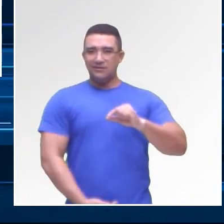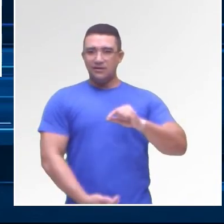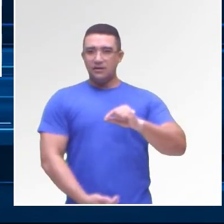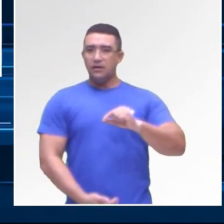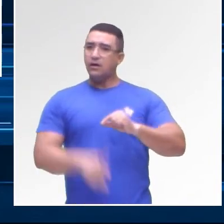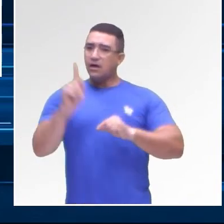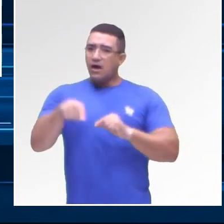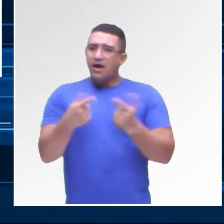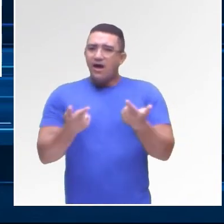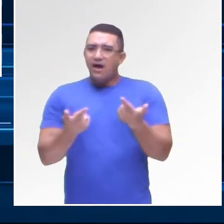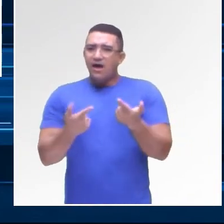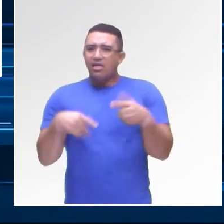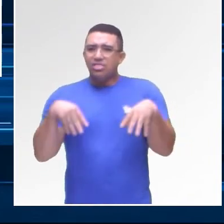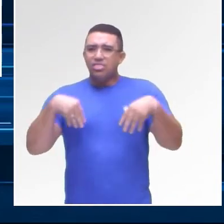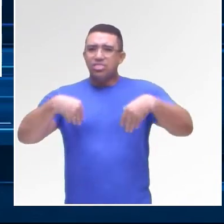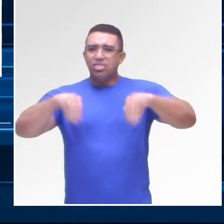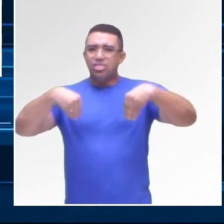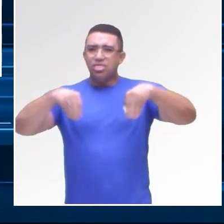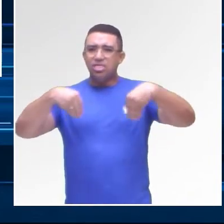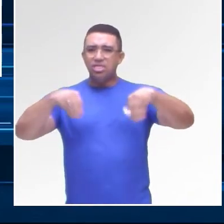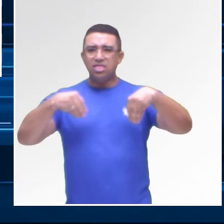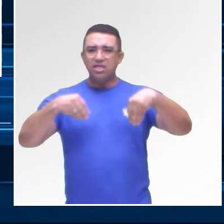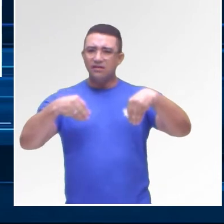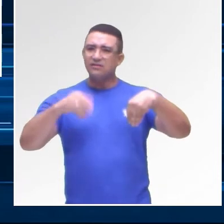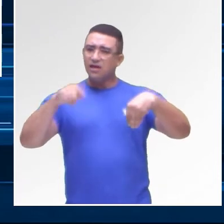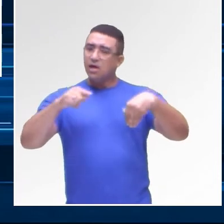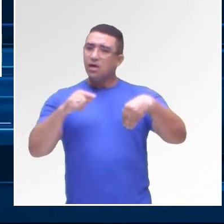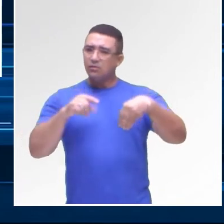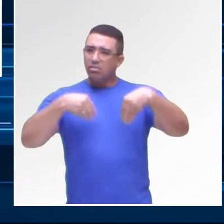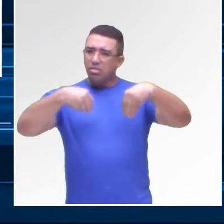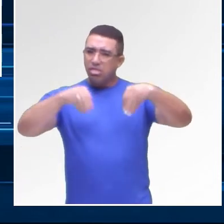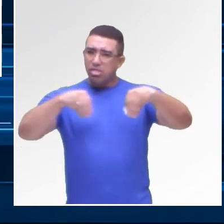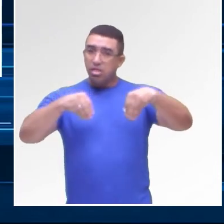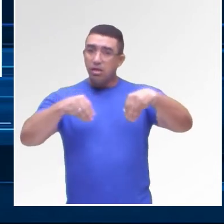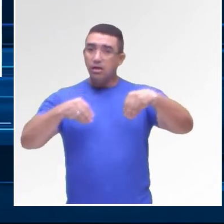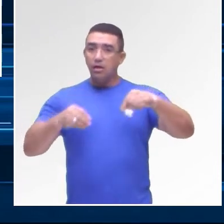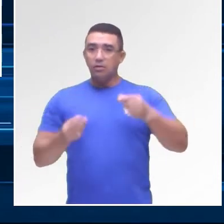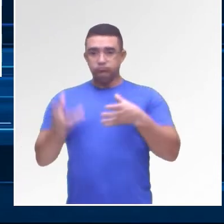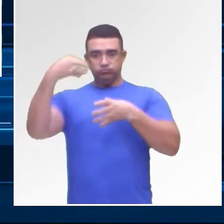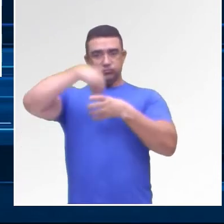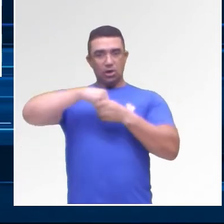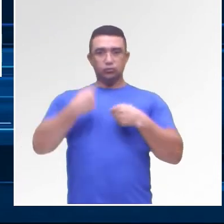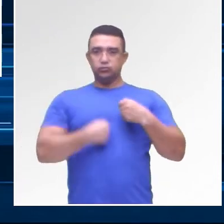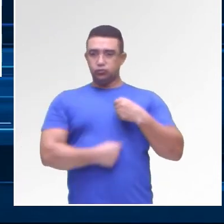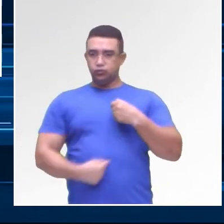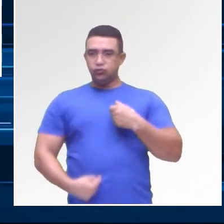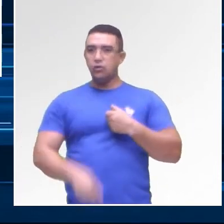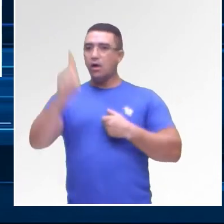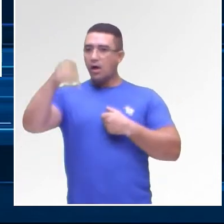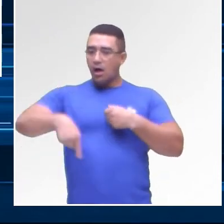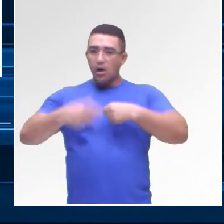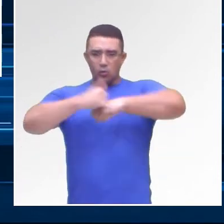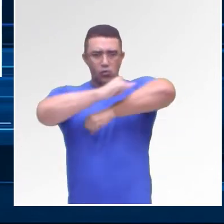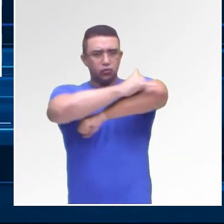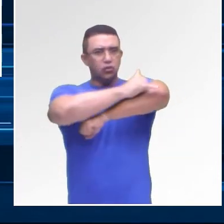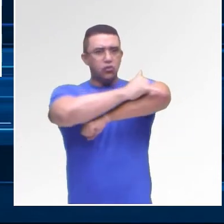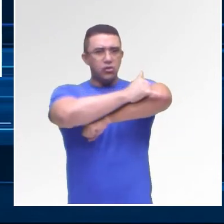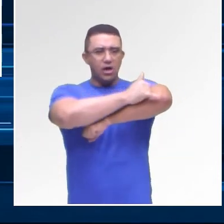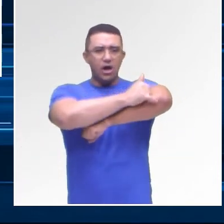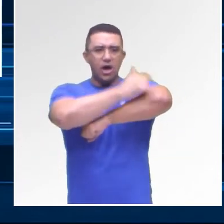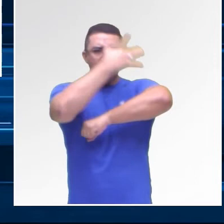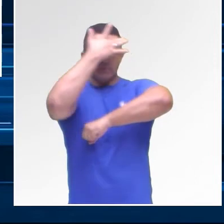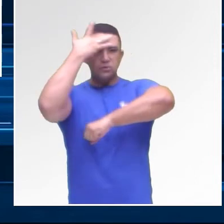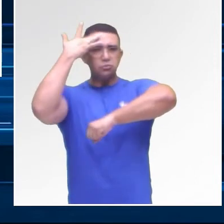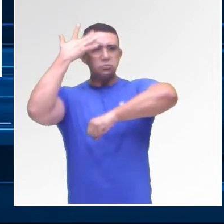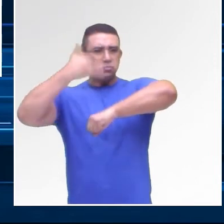mais mole, né? E a que é a gordura visceral, ela já é uma gordura que as pessoas